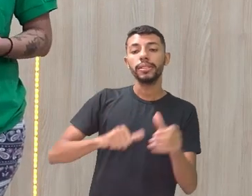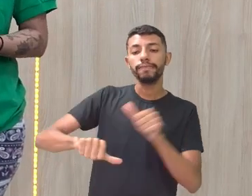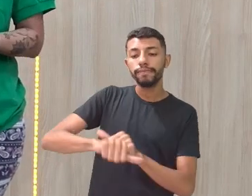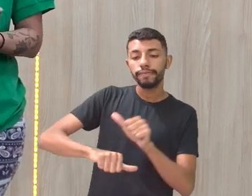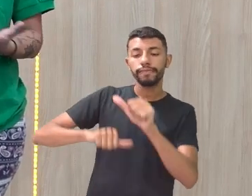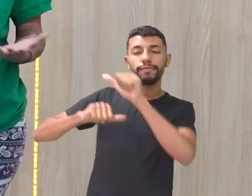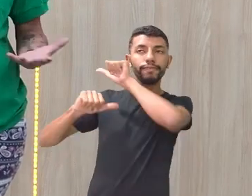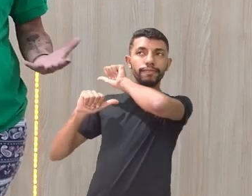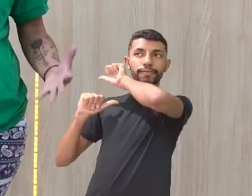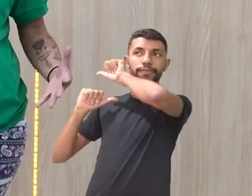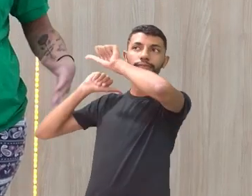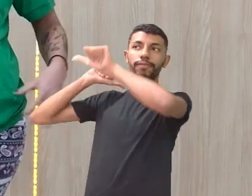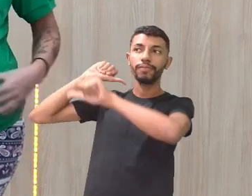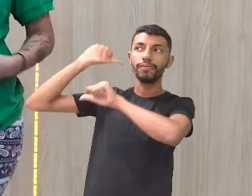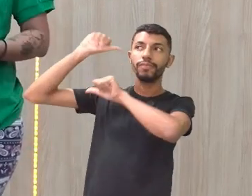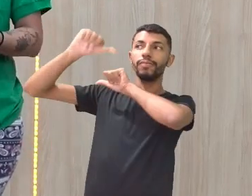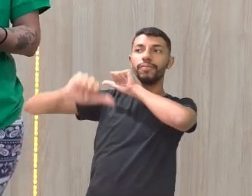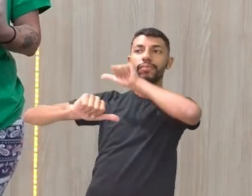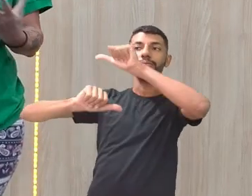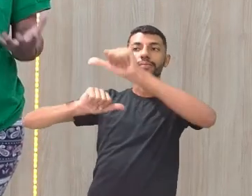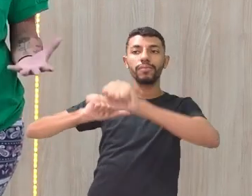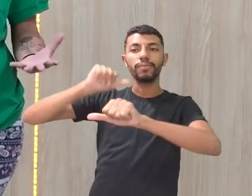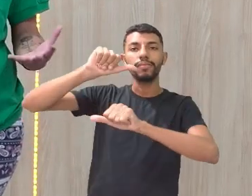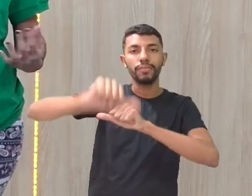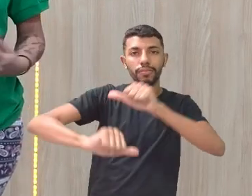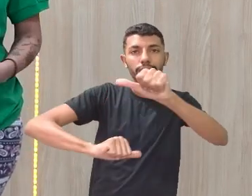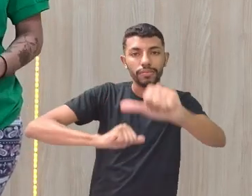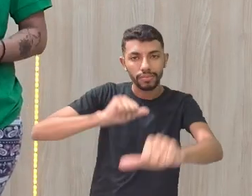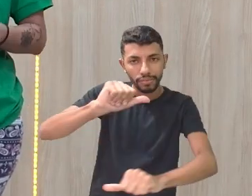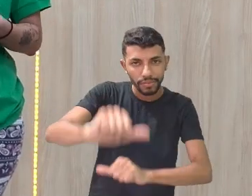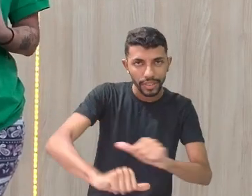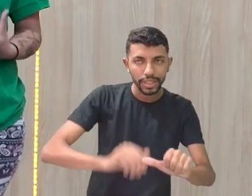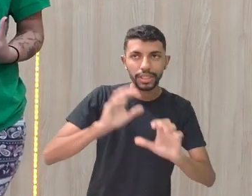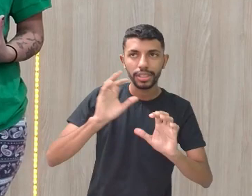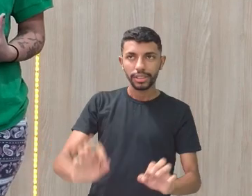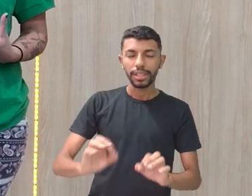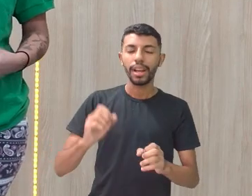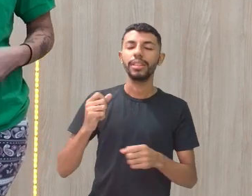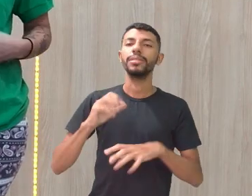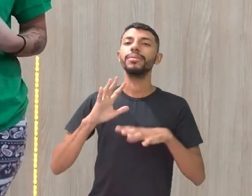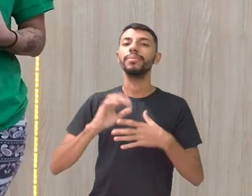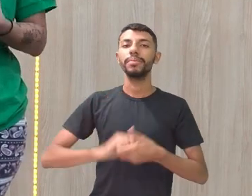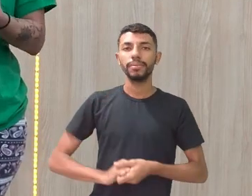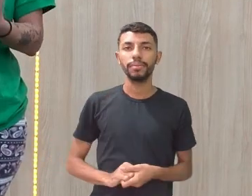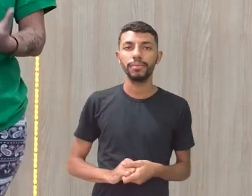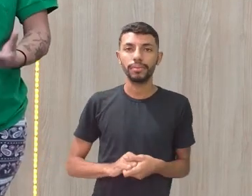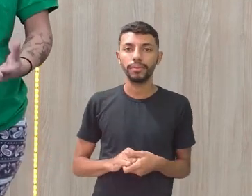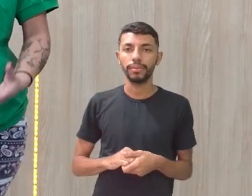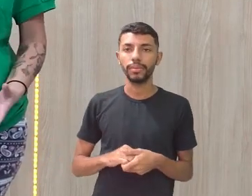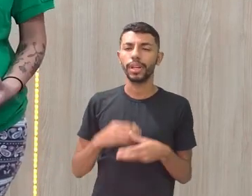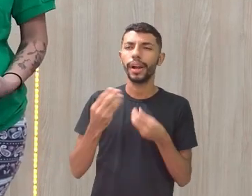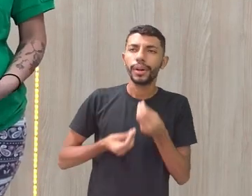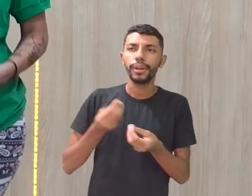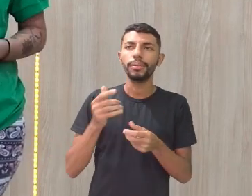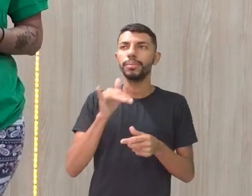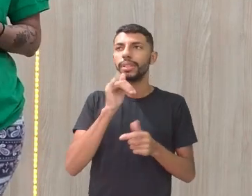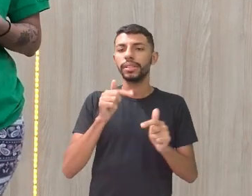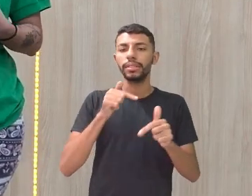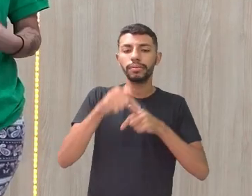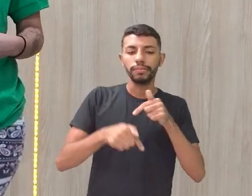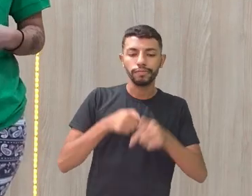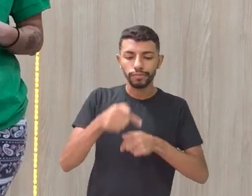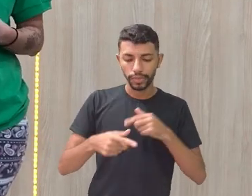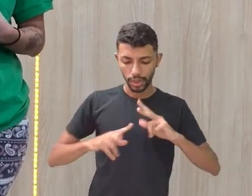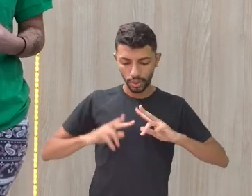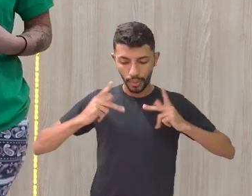ao longo da história e ao longo dos anos foi se transformando, né? Através das atividades